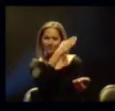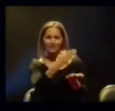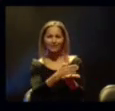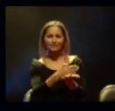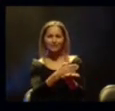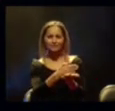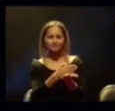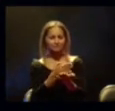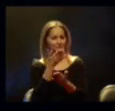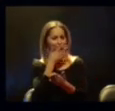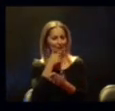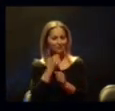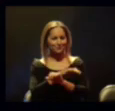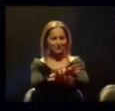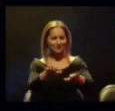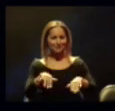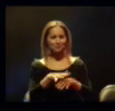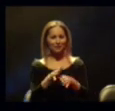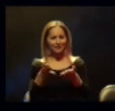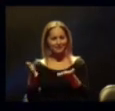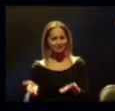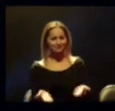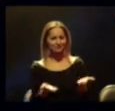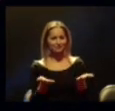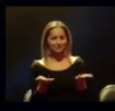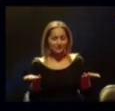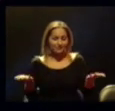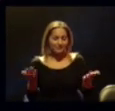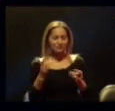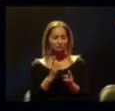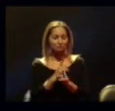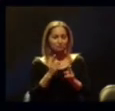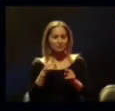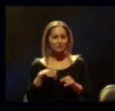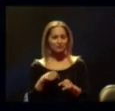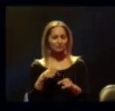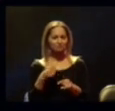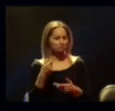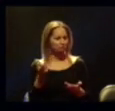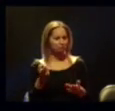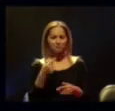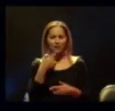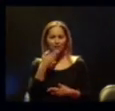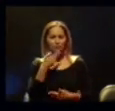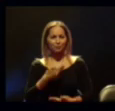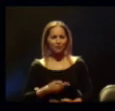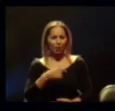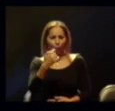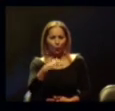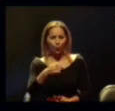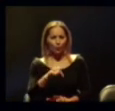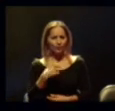chegarem às belas praias atlânticas. As razões para se viverem experiências únicas